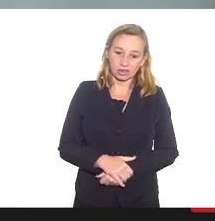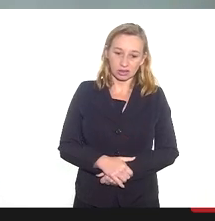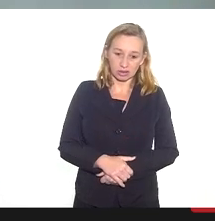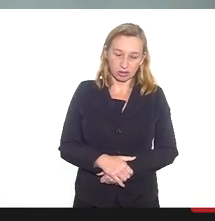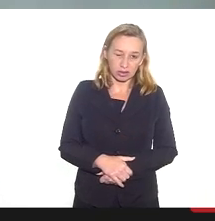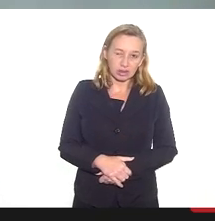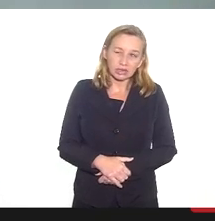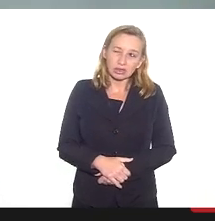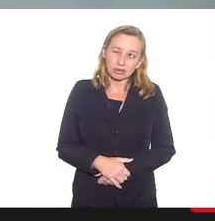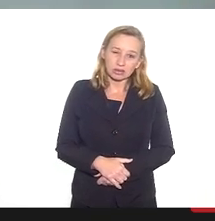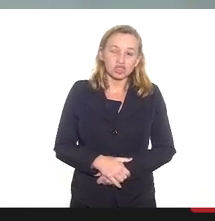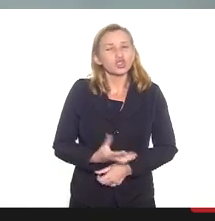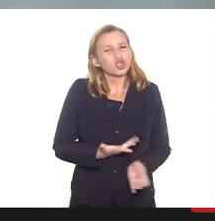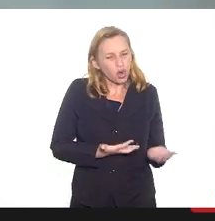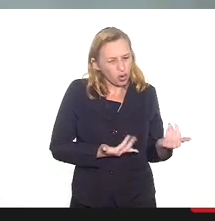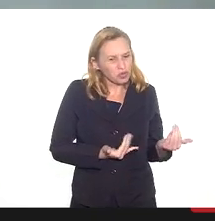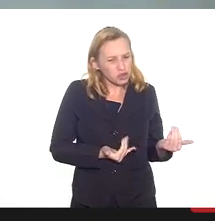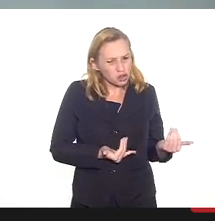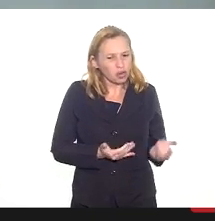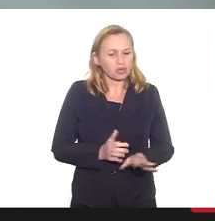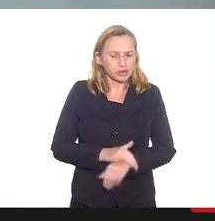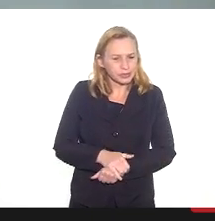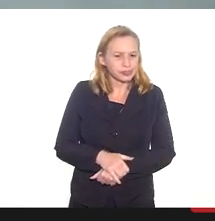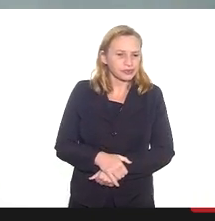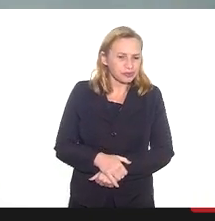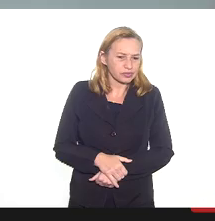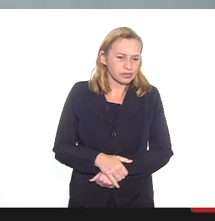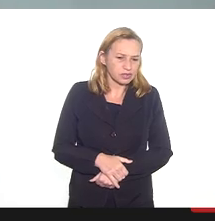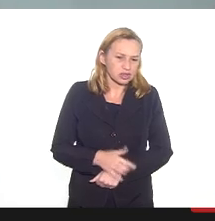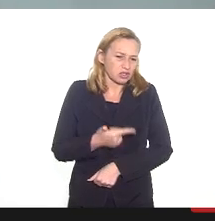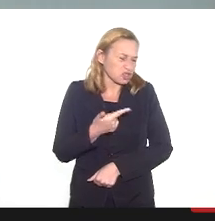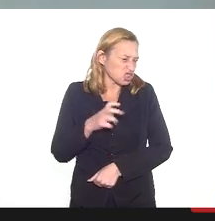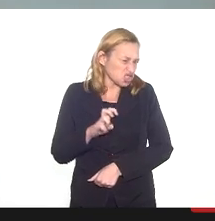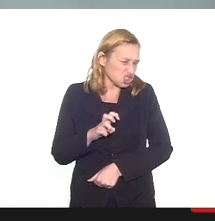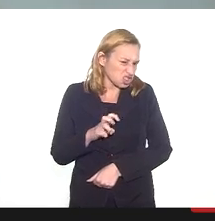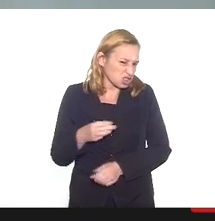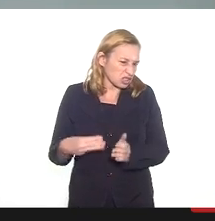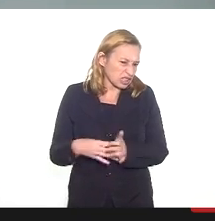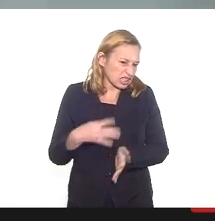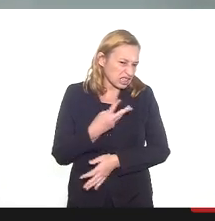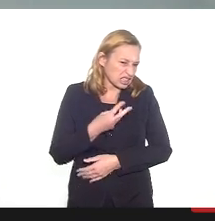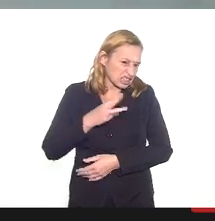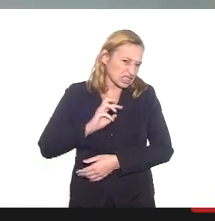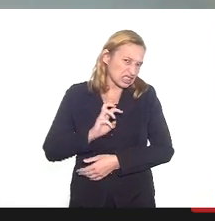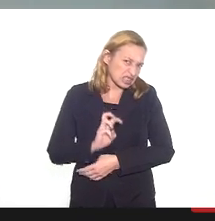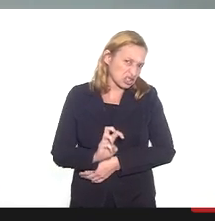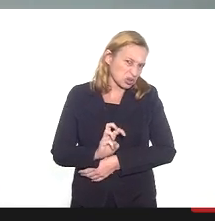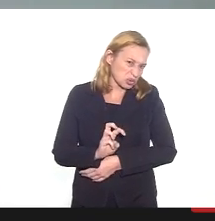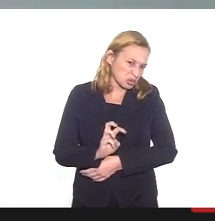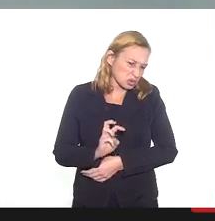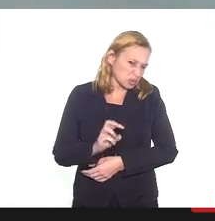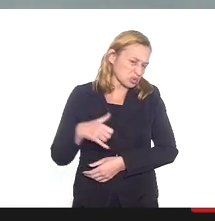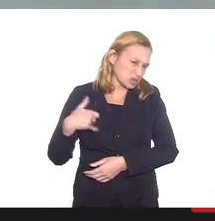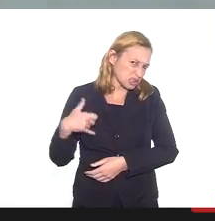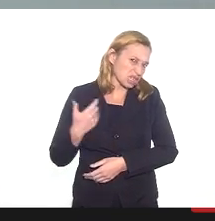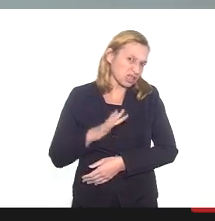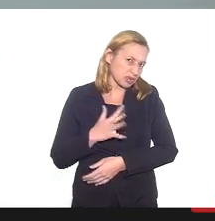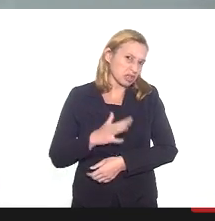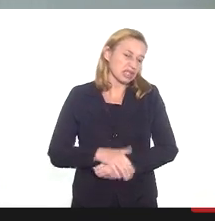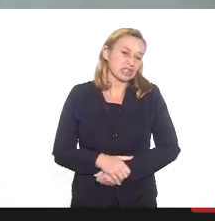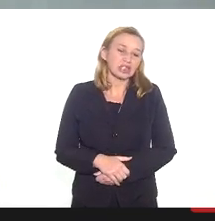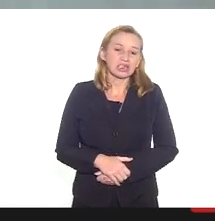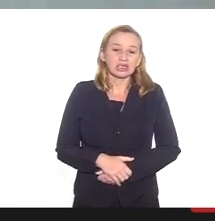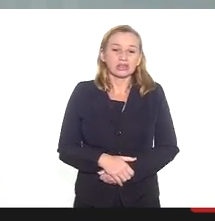uma fase ainda muito jovem, né? São mulheres entre 25 a 35 anos, as mais atingidas por